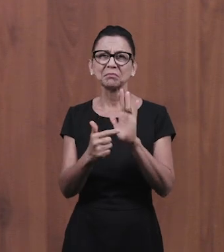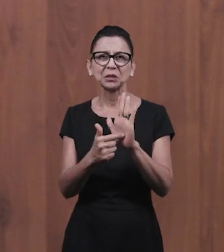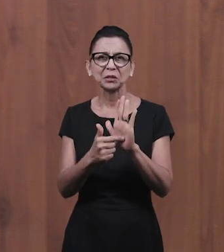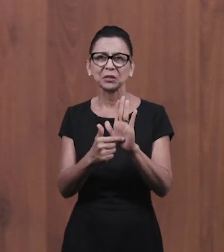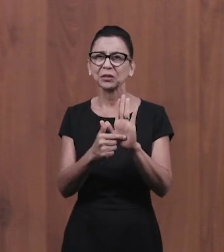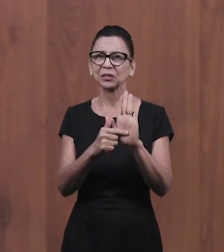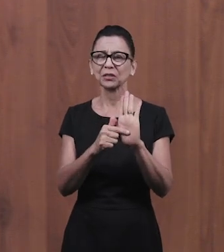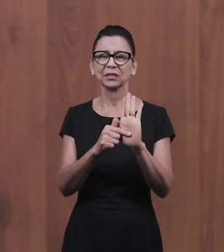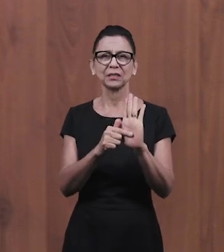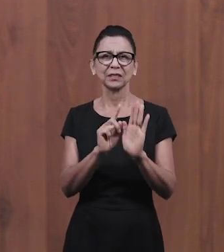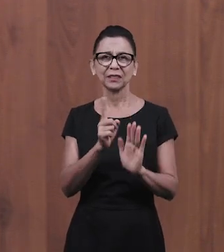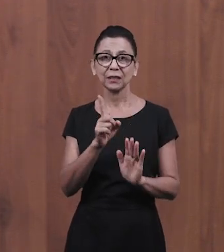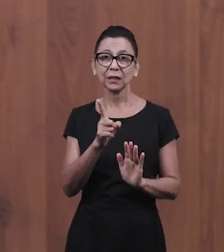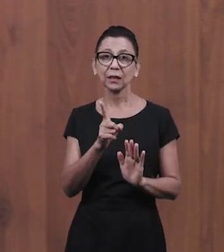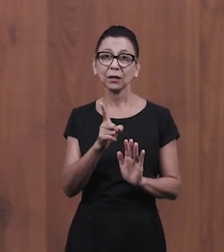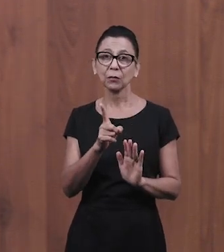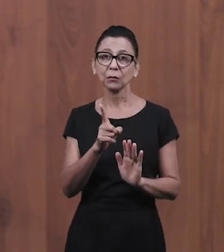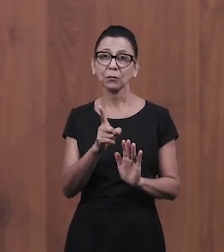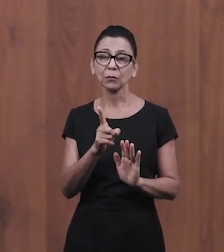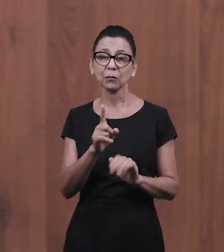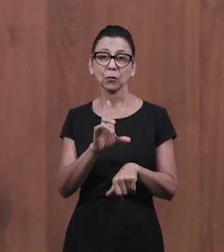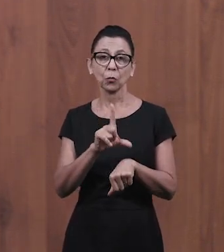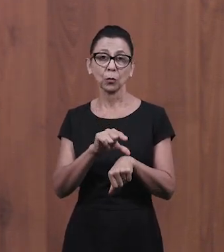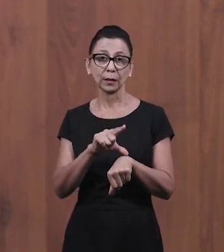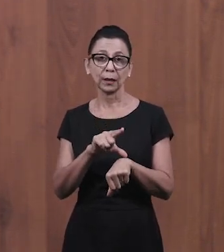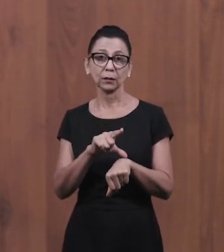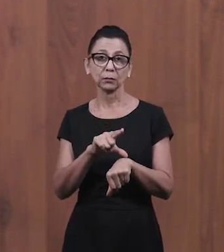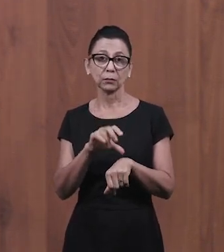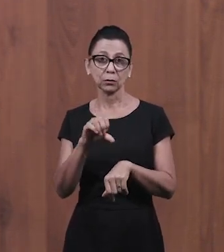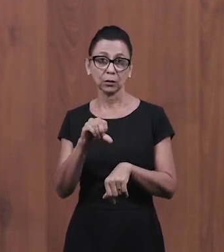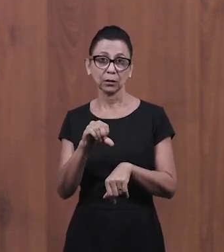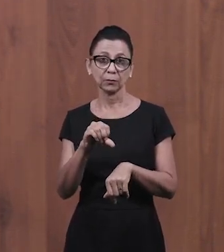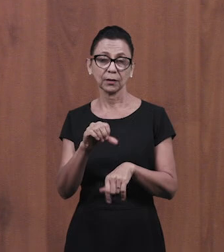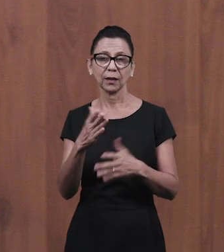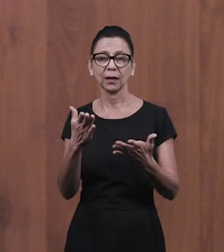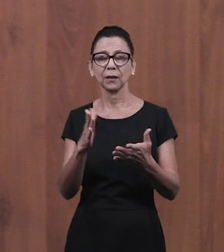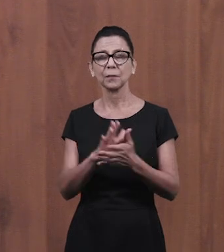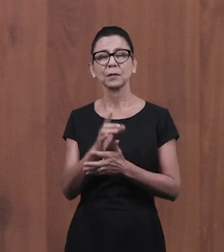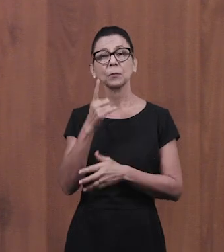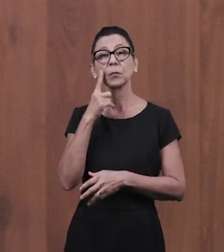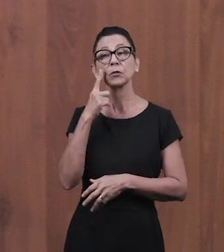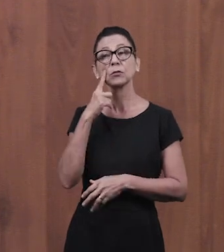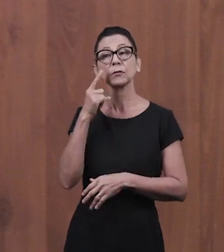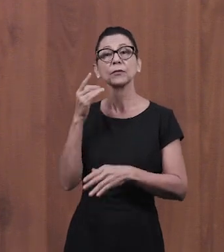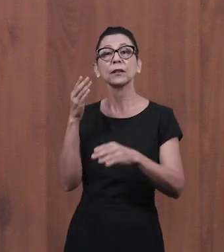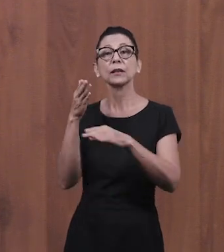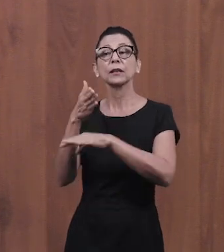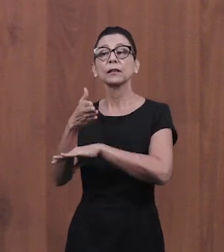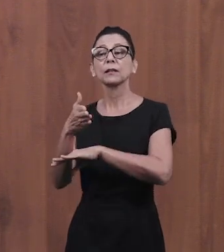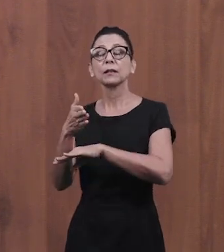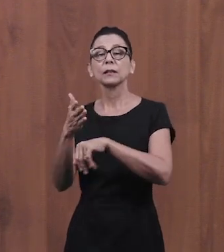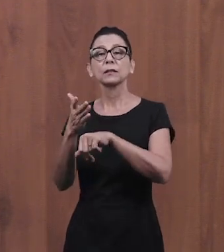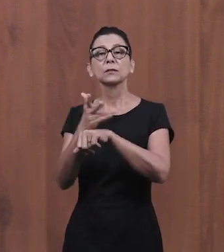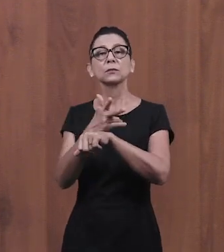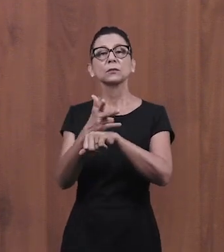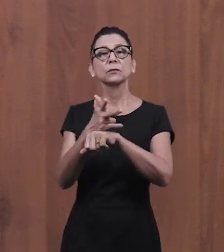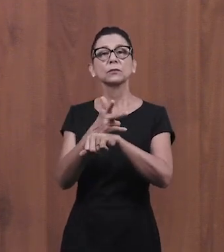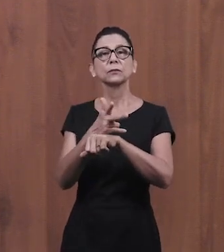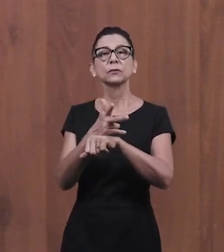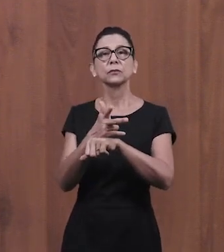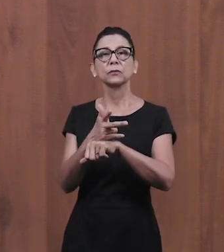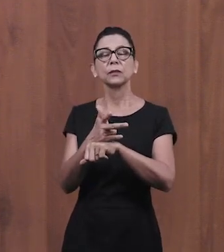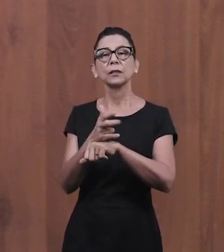ou transmitidos na Escola Bíblica Dominical, nem mesmo neste horário, poderão ter acesso aos seus vídeos acessando o